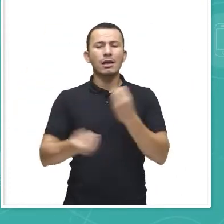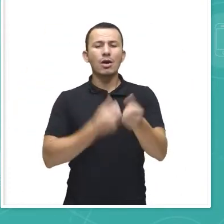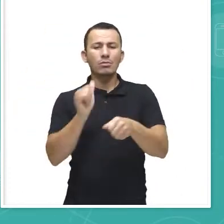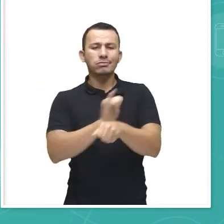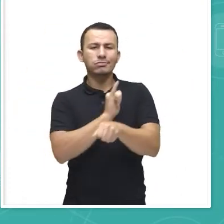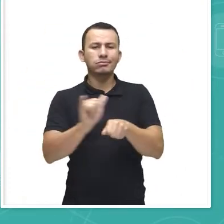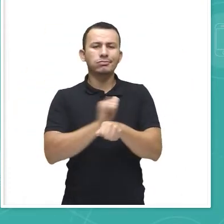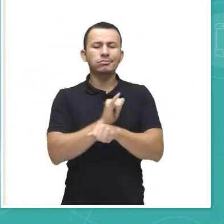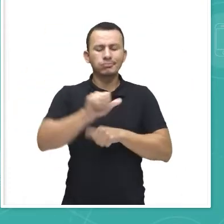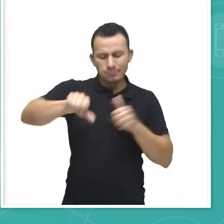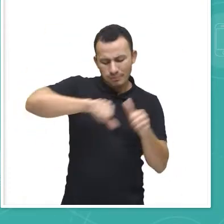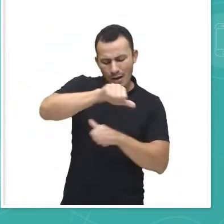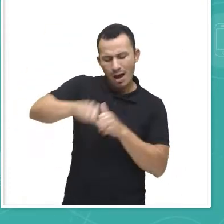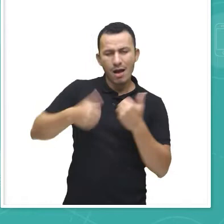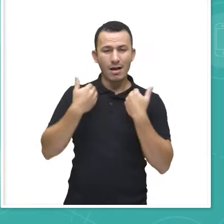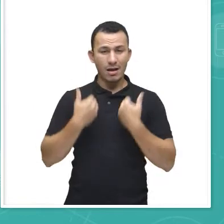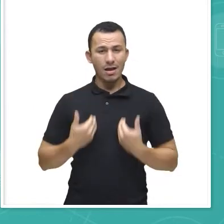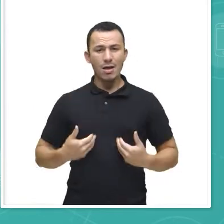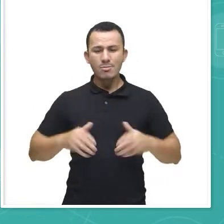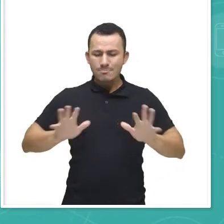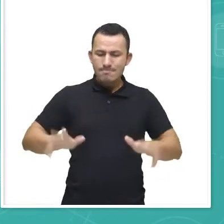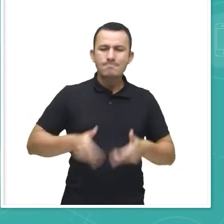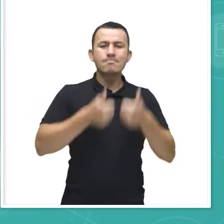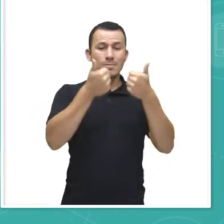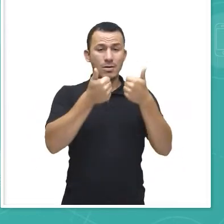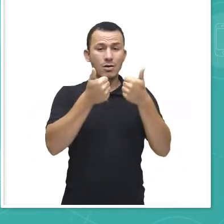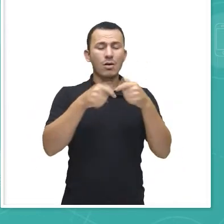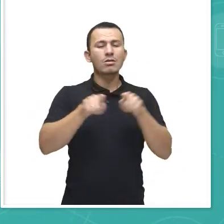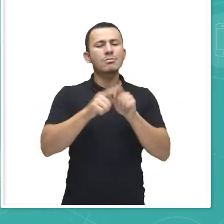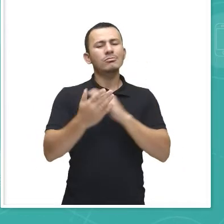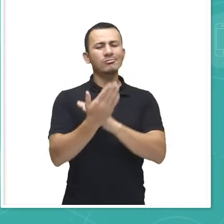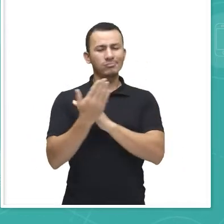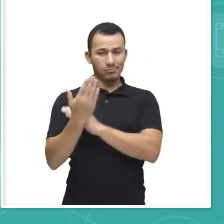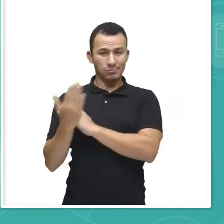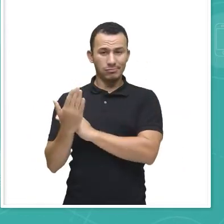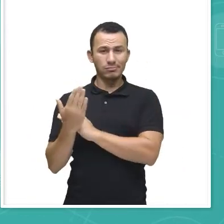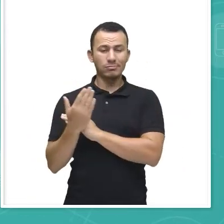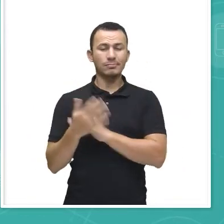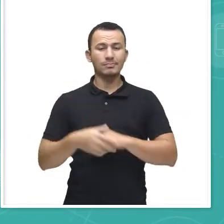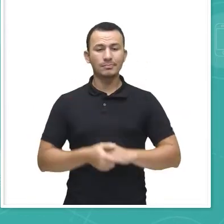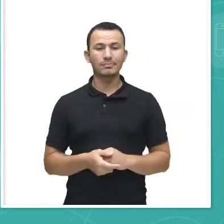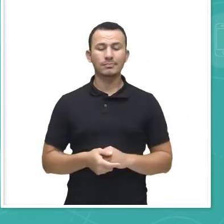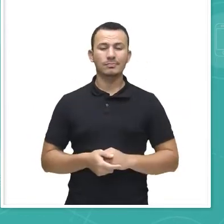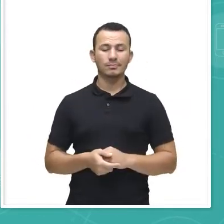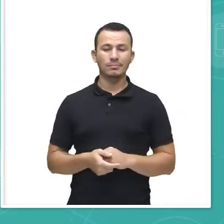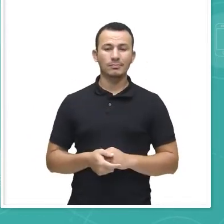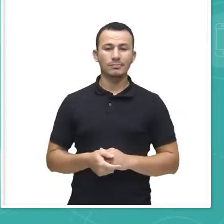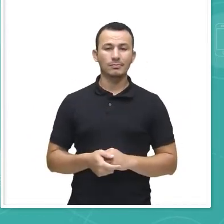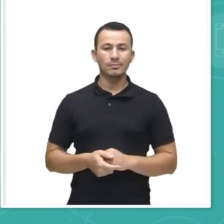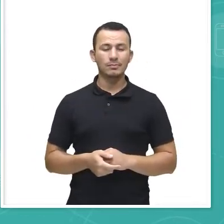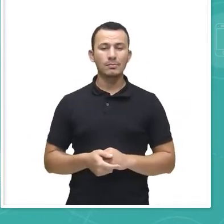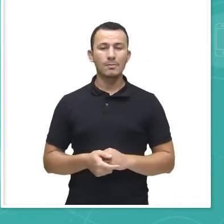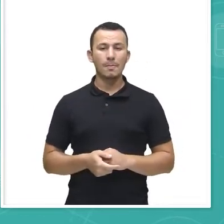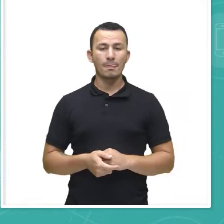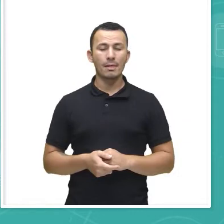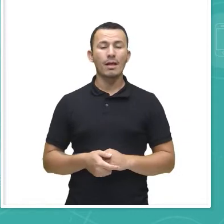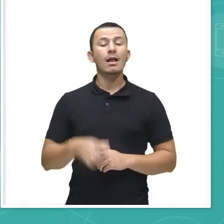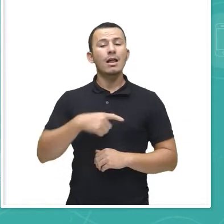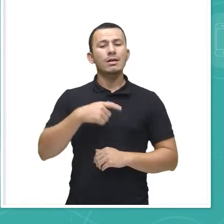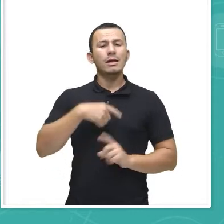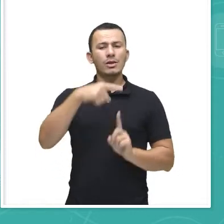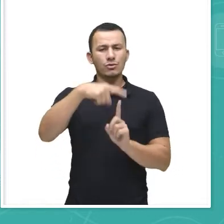nosso aperfeiçoamento físico, obter os benefícios por meio da ginástica. E agora vamos ver uma por